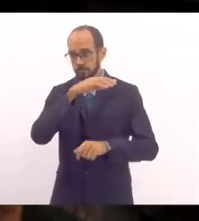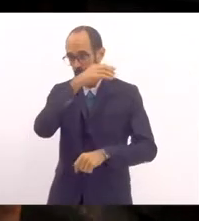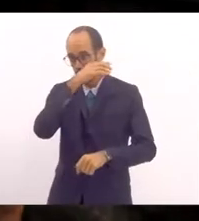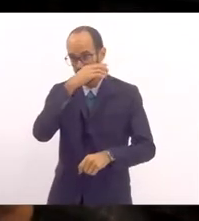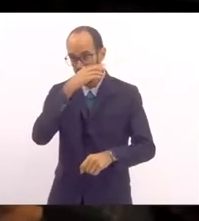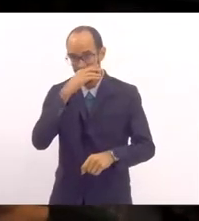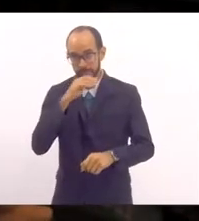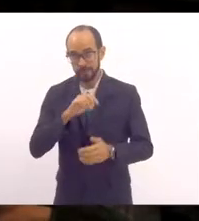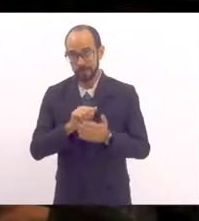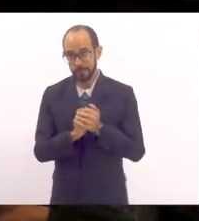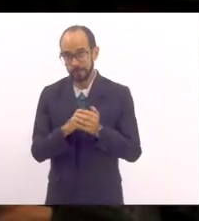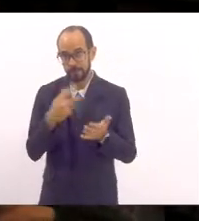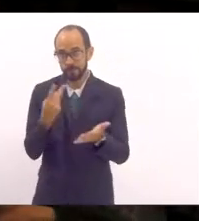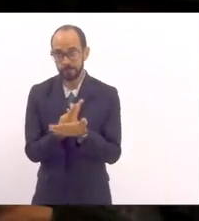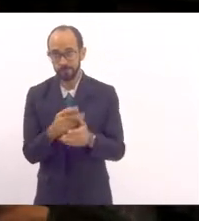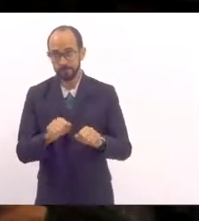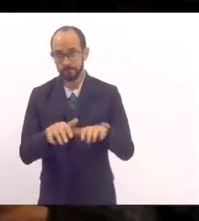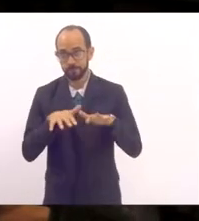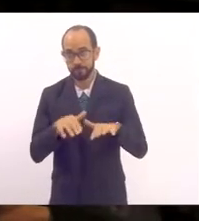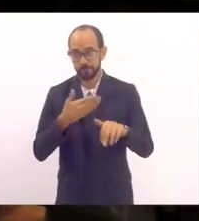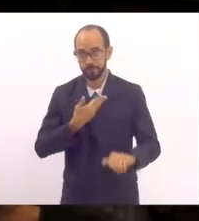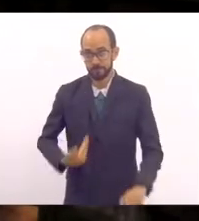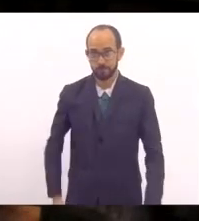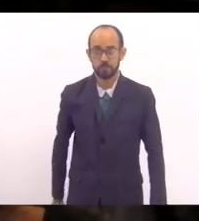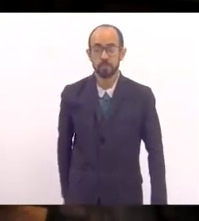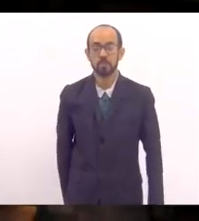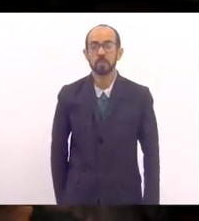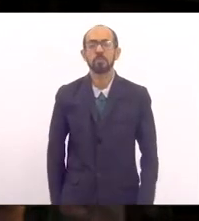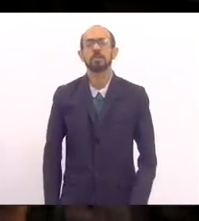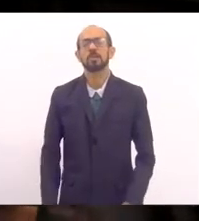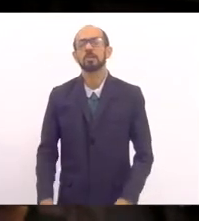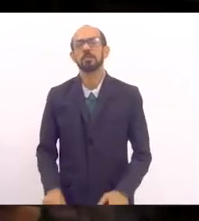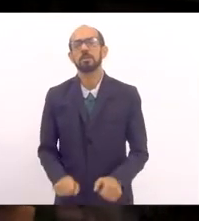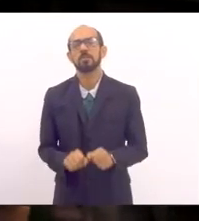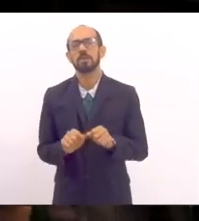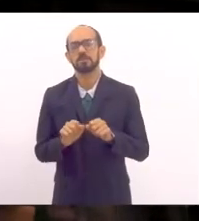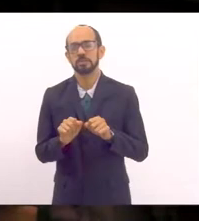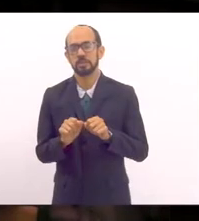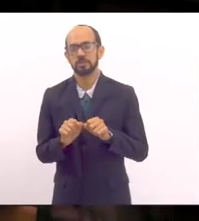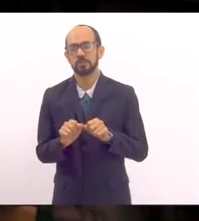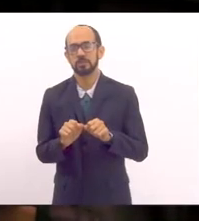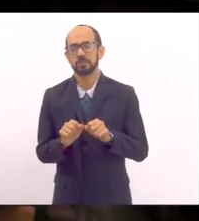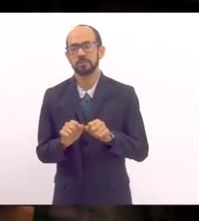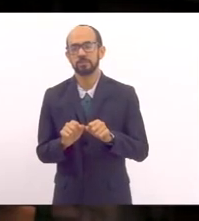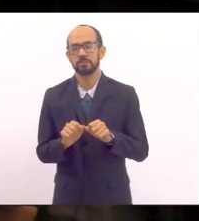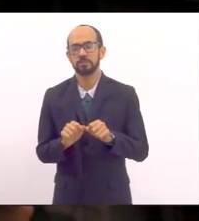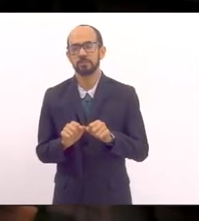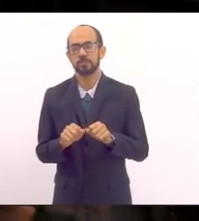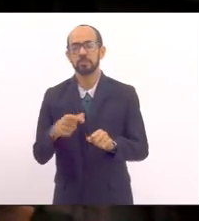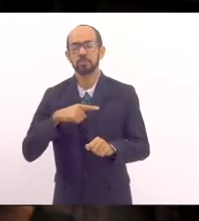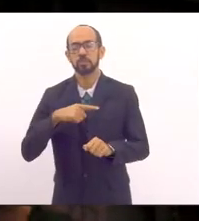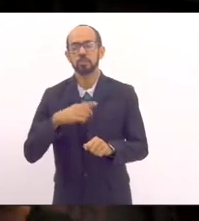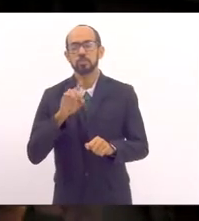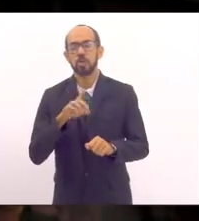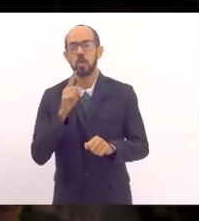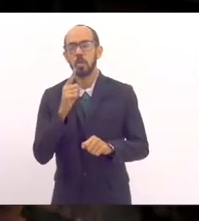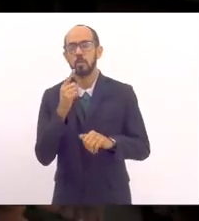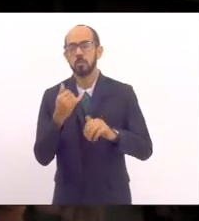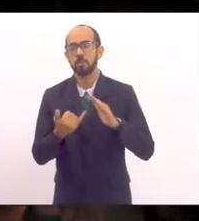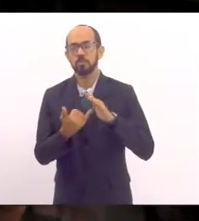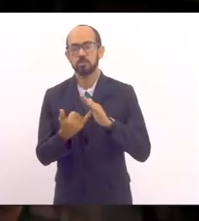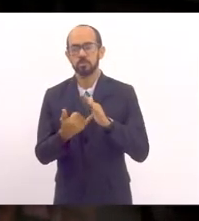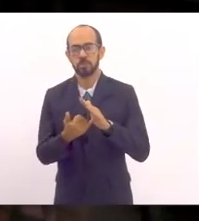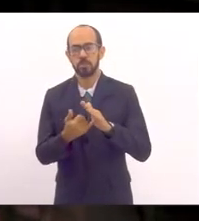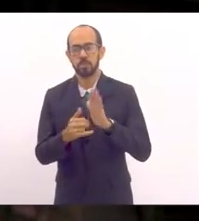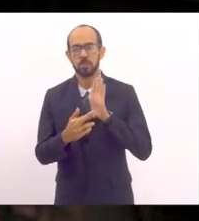houve uma audiência pública para tratar dessa temática e, assim, só teria uma entidade representando a hotelaria, só teria uma entidade